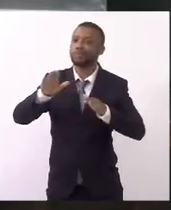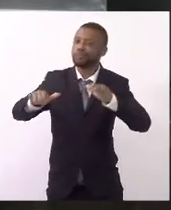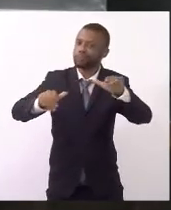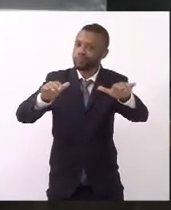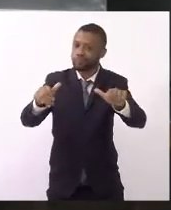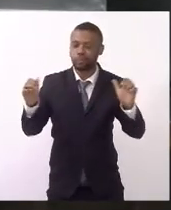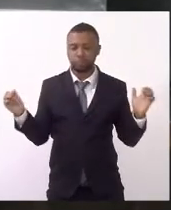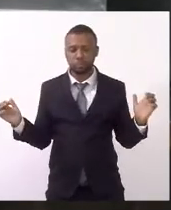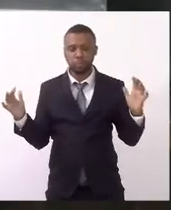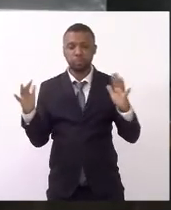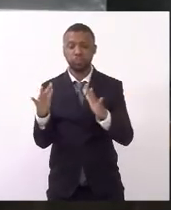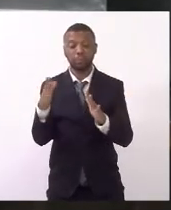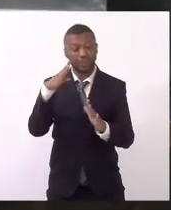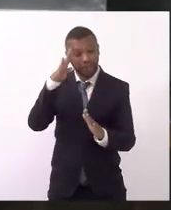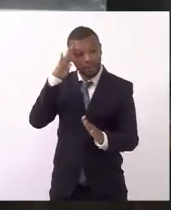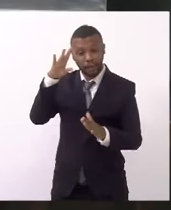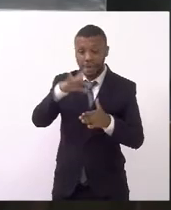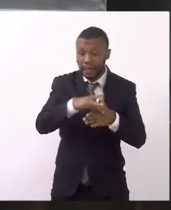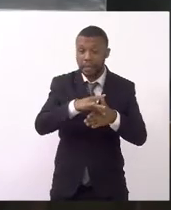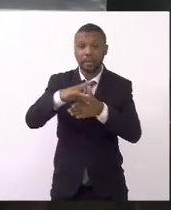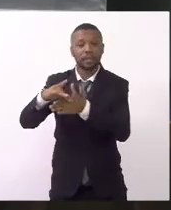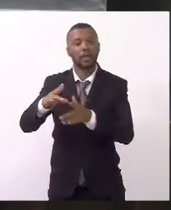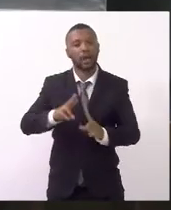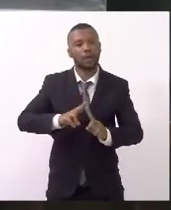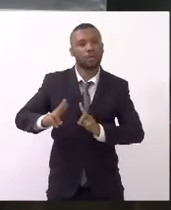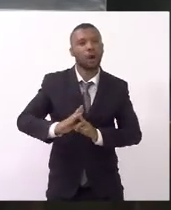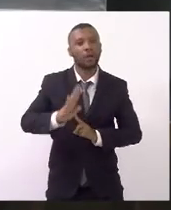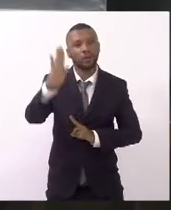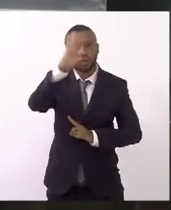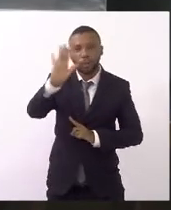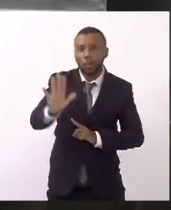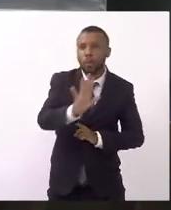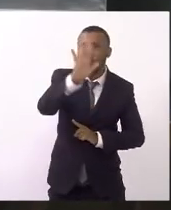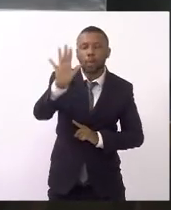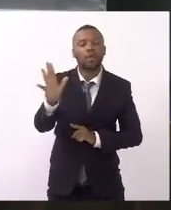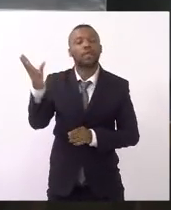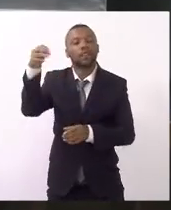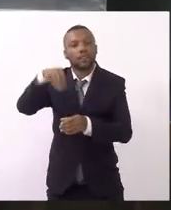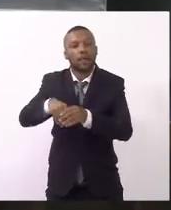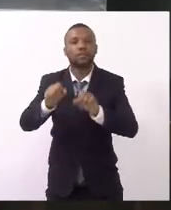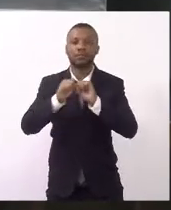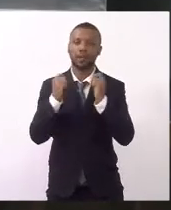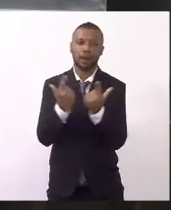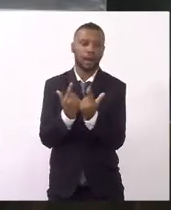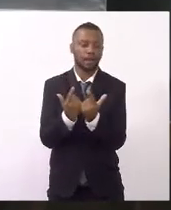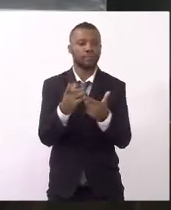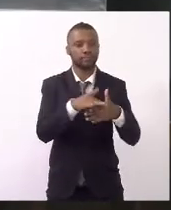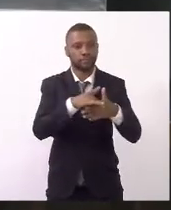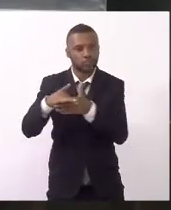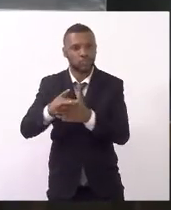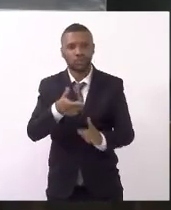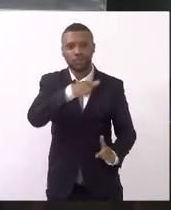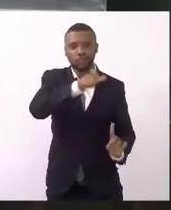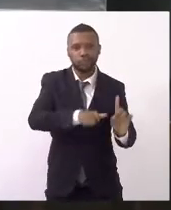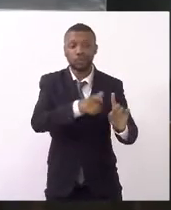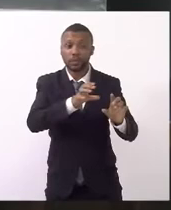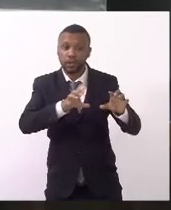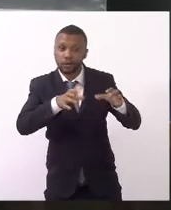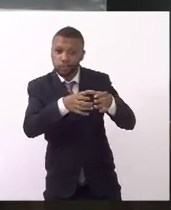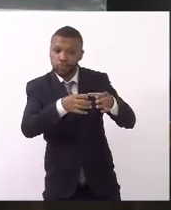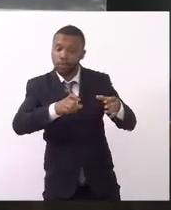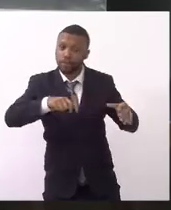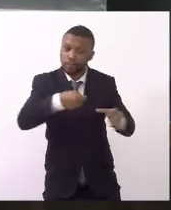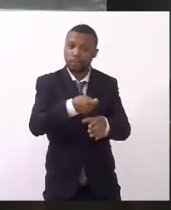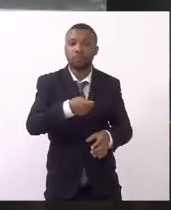lideranças religiosas do país neste plenário figuras como as irmãs da Irmandade